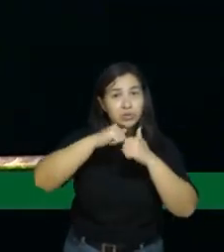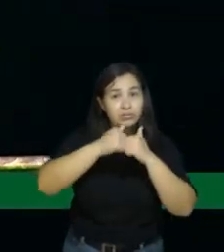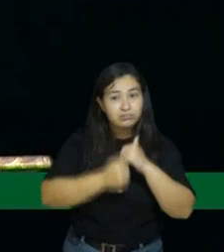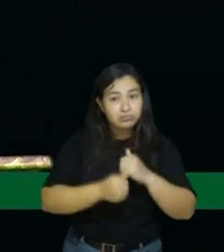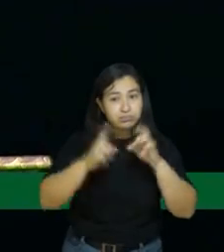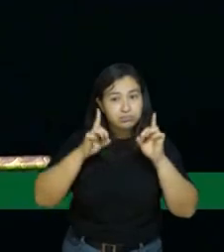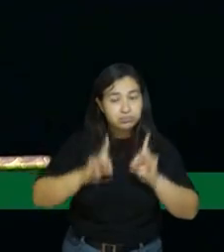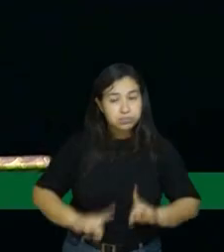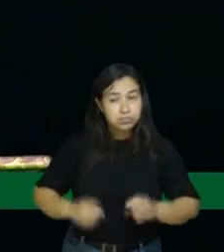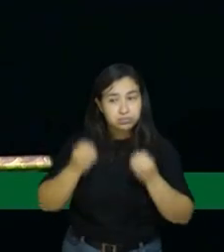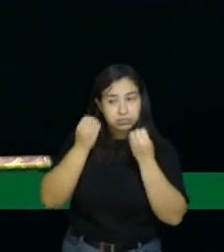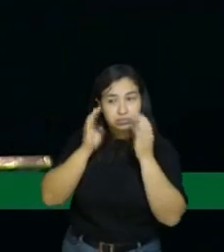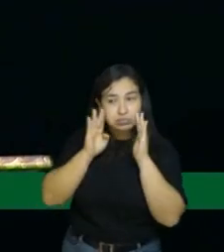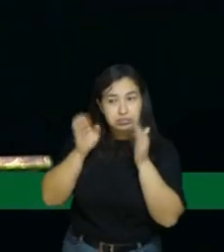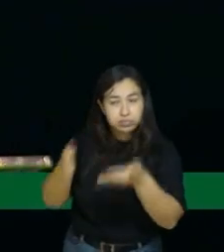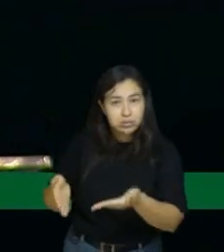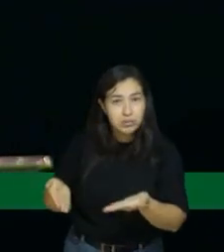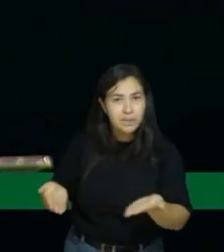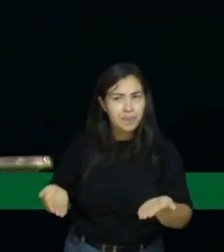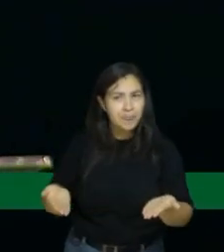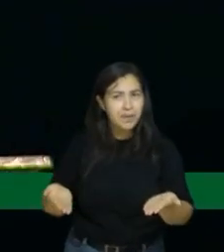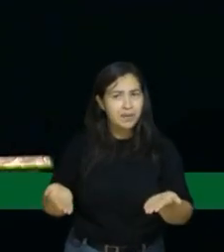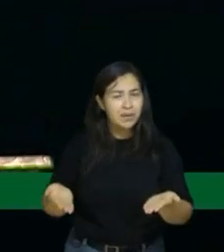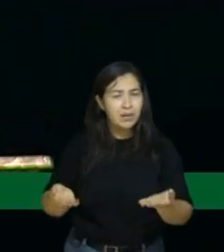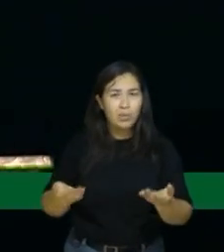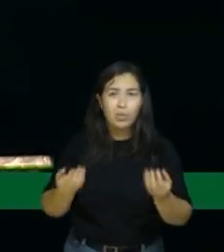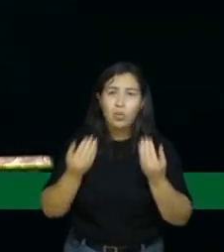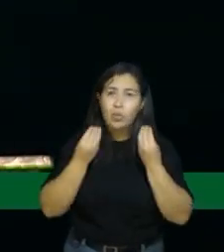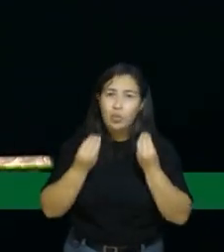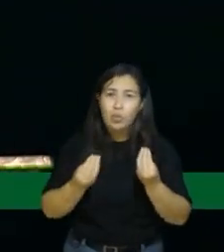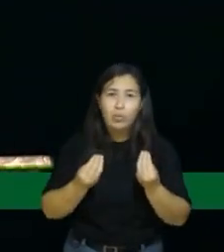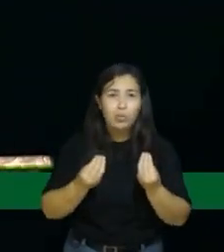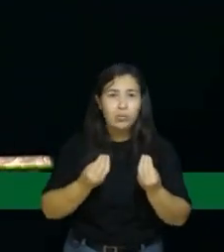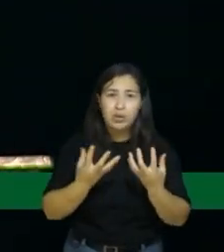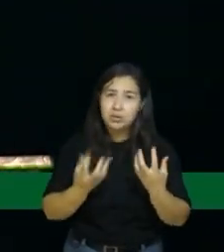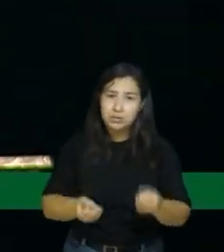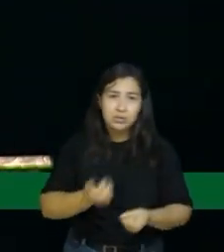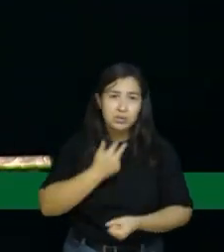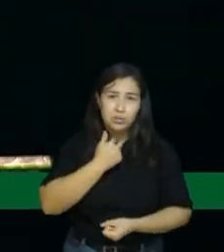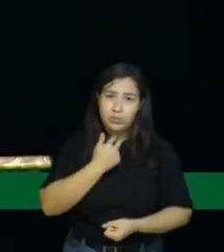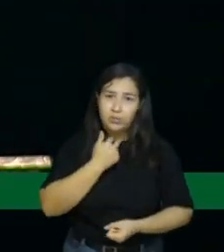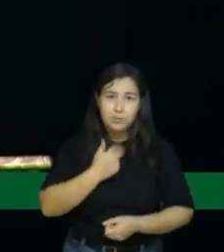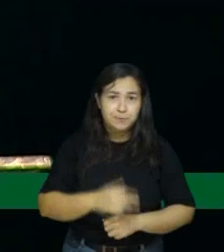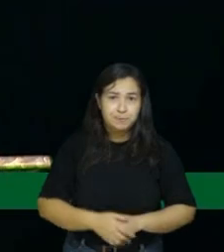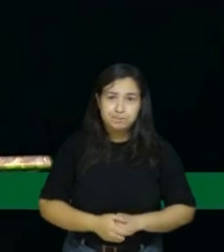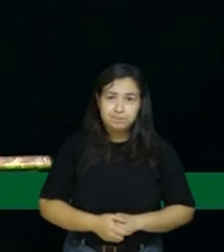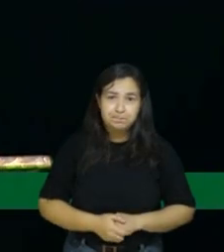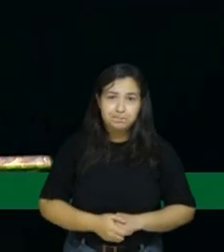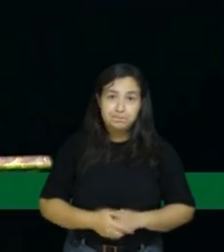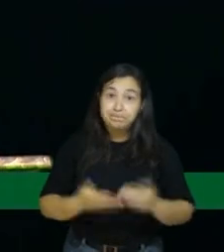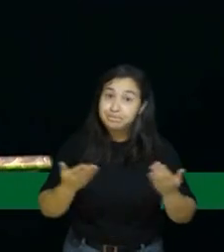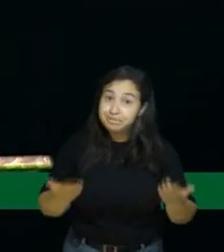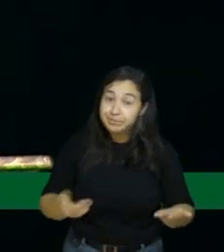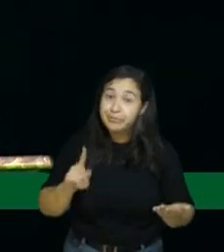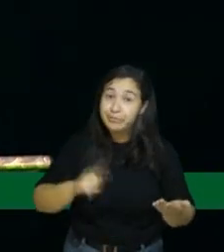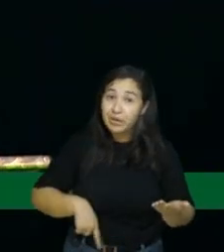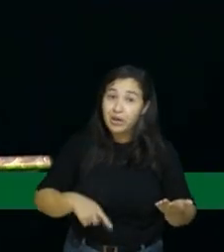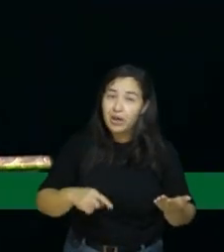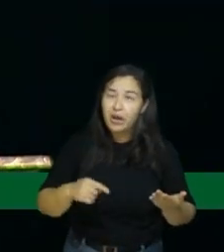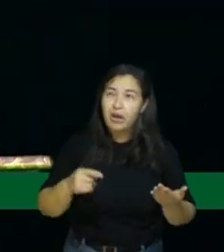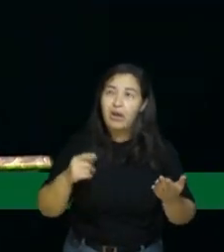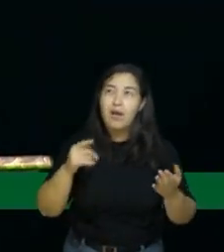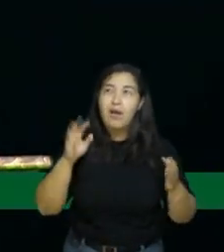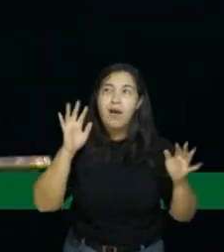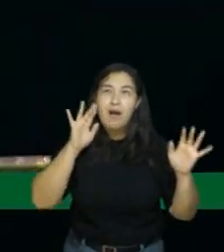deficiência isso não é mais admissível e nos nos tempos de hoje então é esse cálculo que os